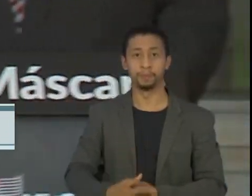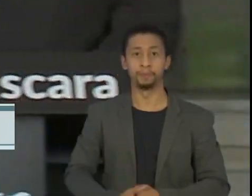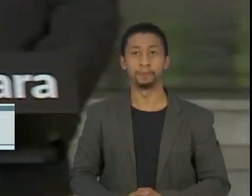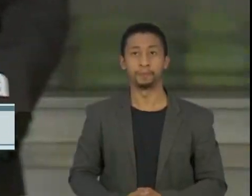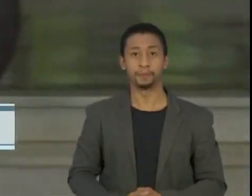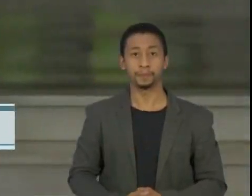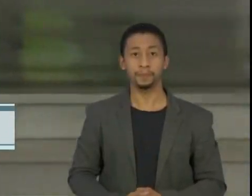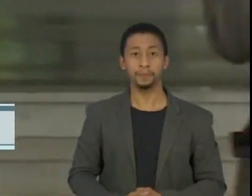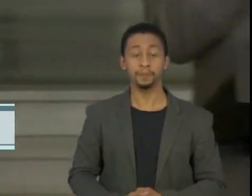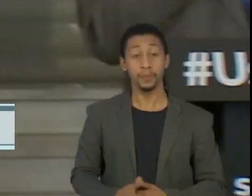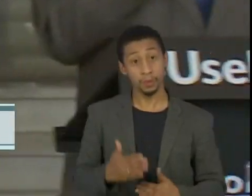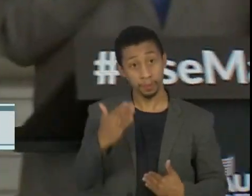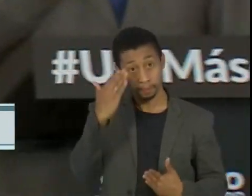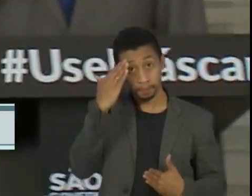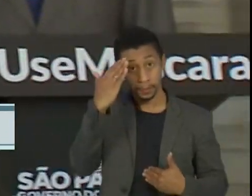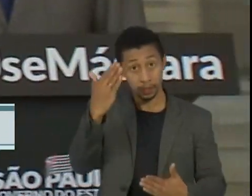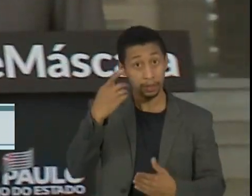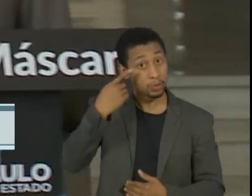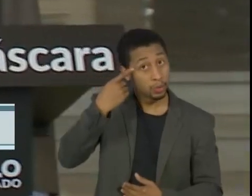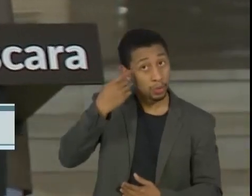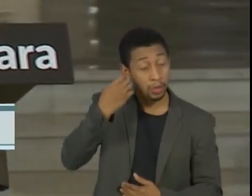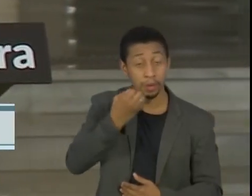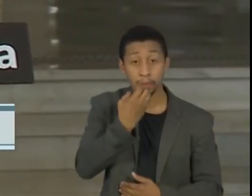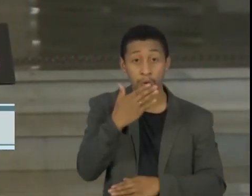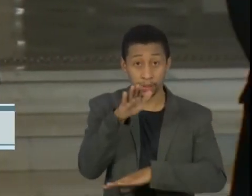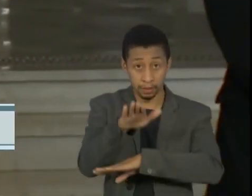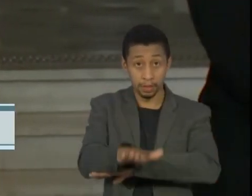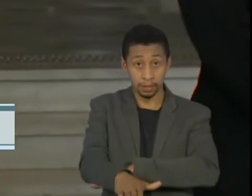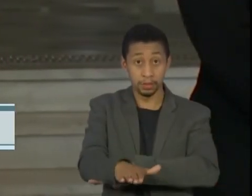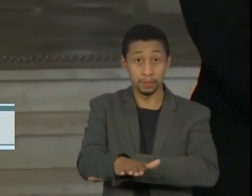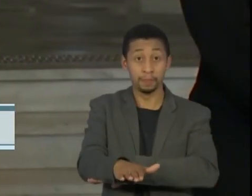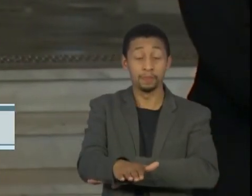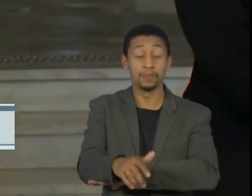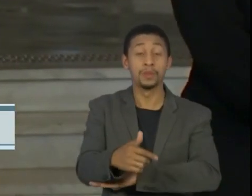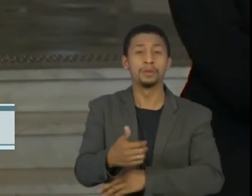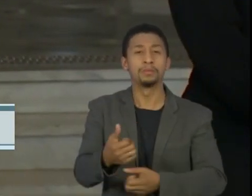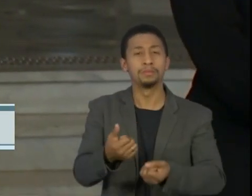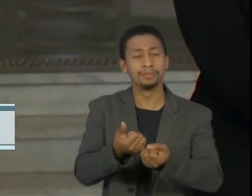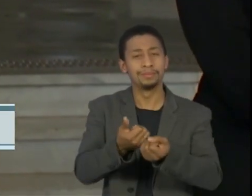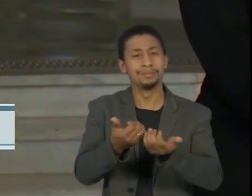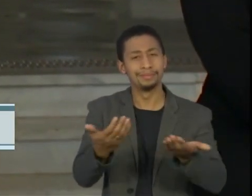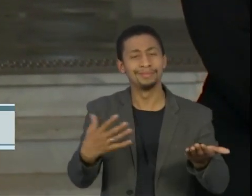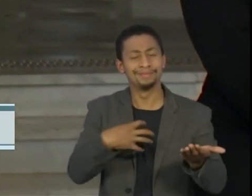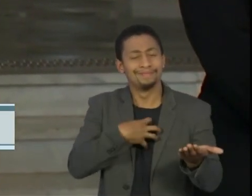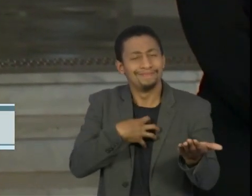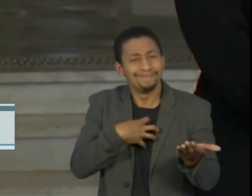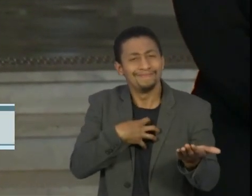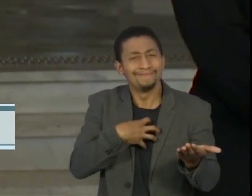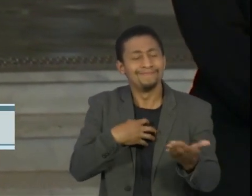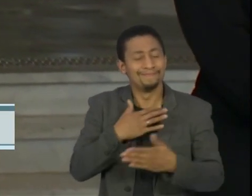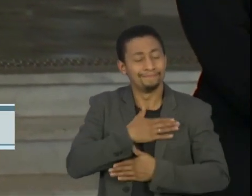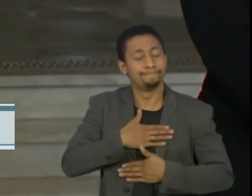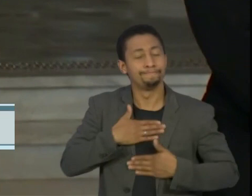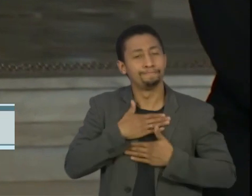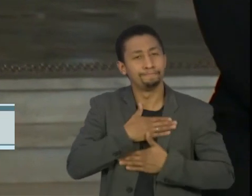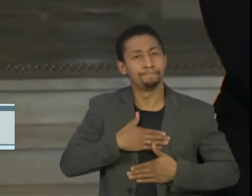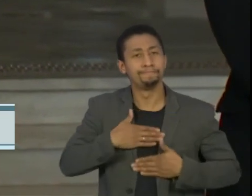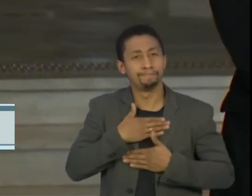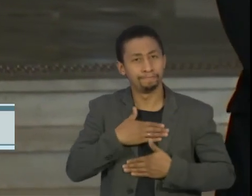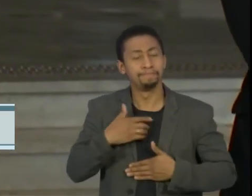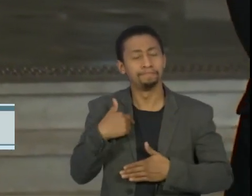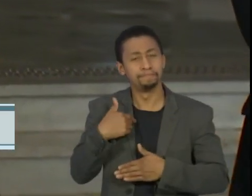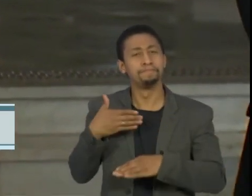Muito obrigado, governador. Boa tarde. Mais uma vez eu quero expressar a minha satisfação de poder